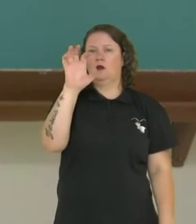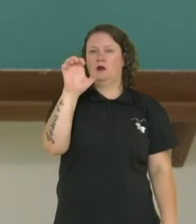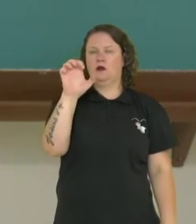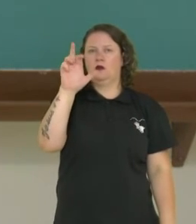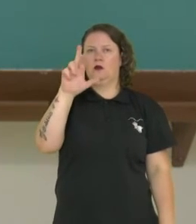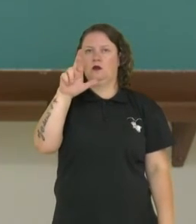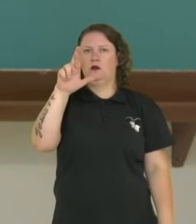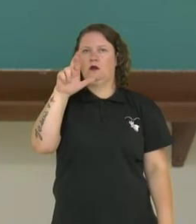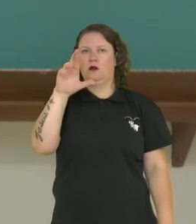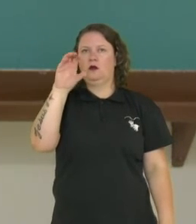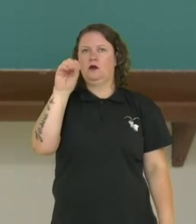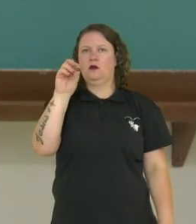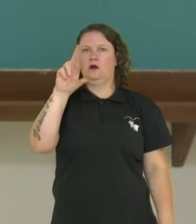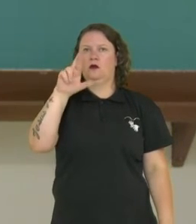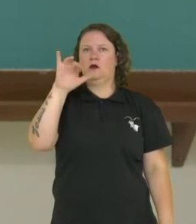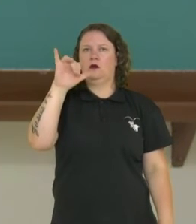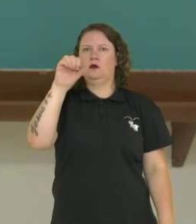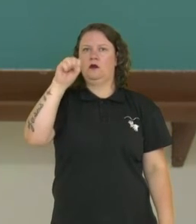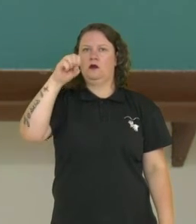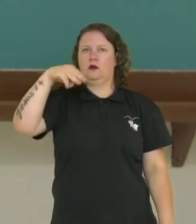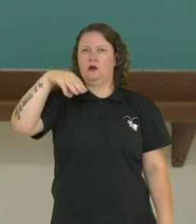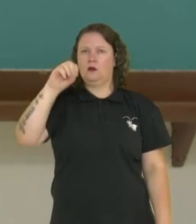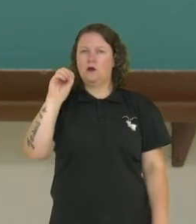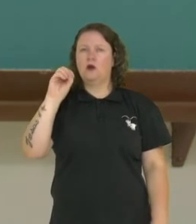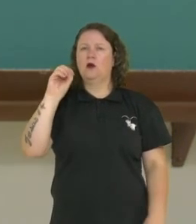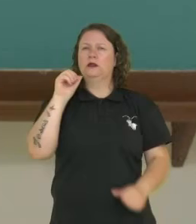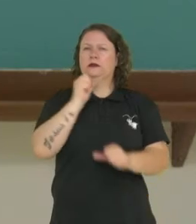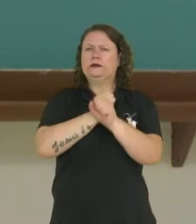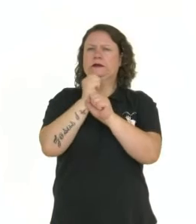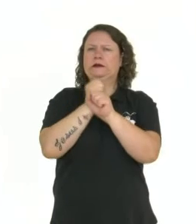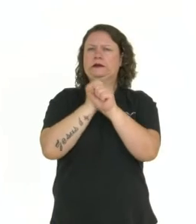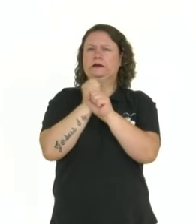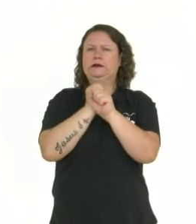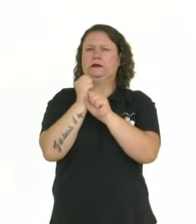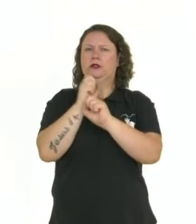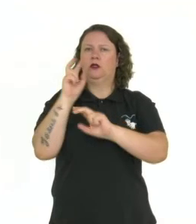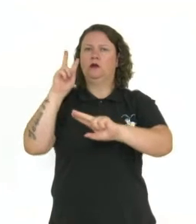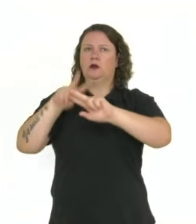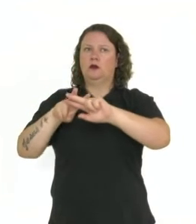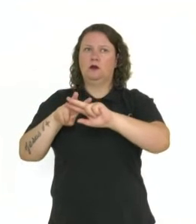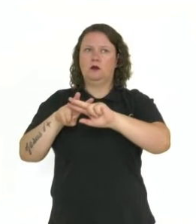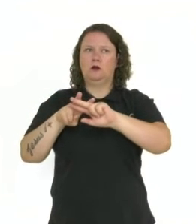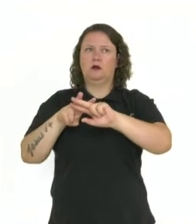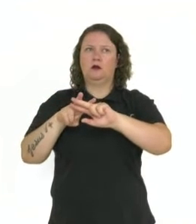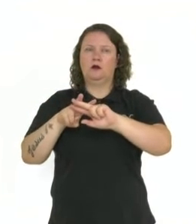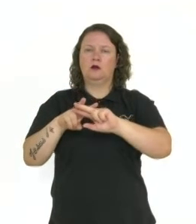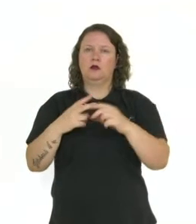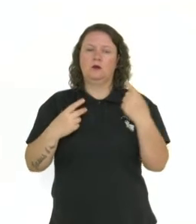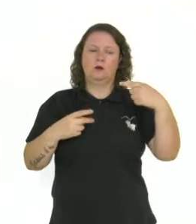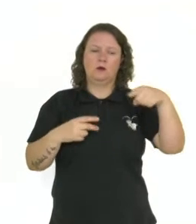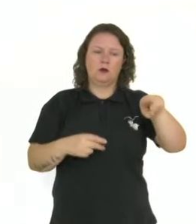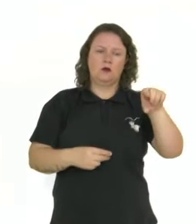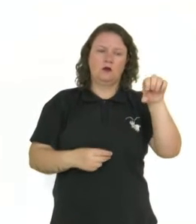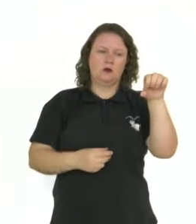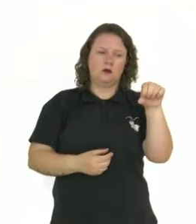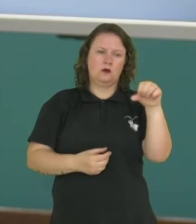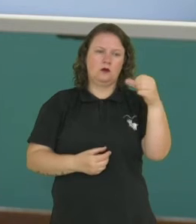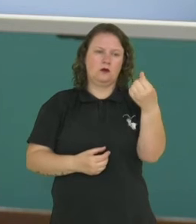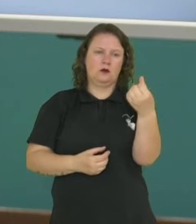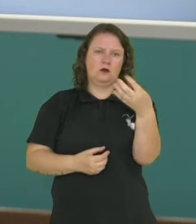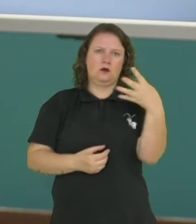parar na prisão. Ficou alguns anos na prisão, nós vamos ver aqui, ó. Ele ficou preso de 1964 até